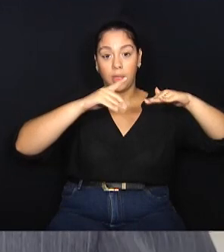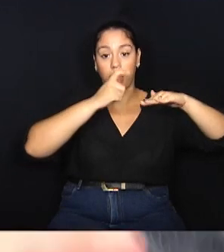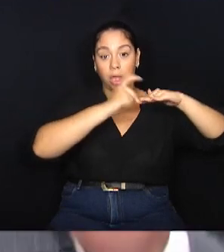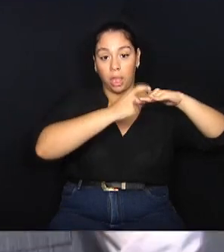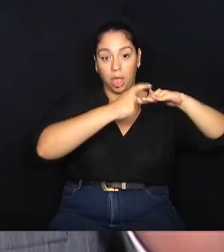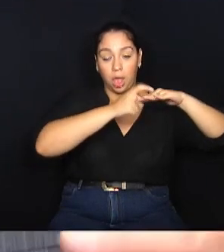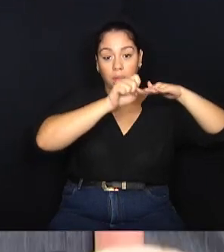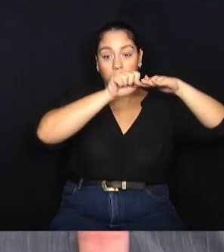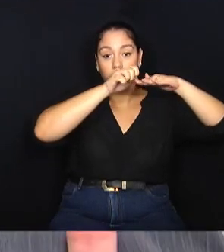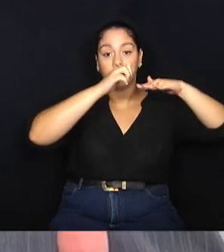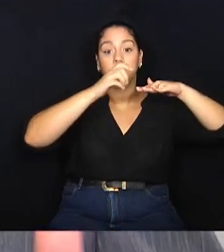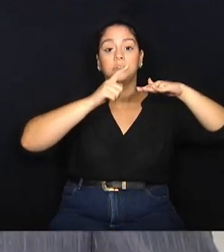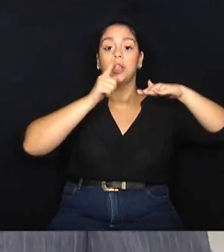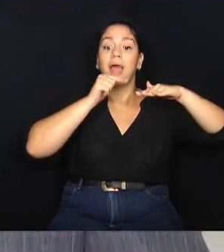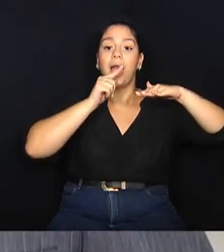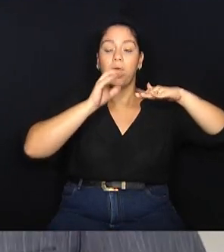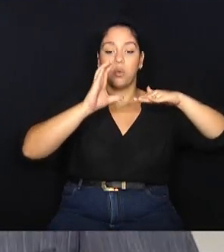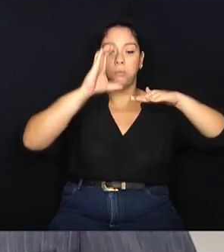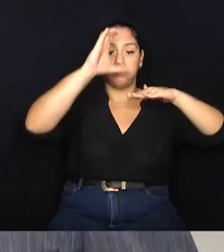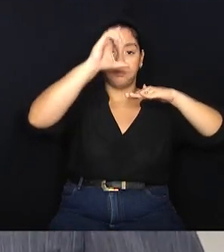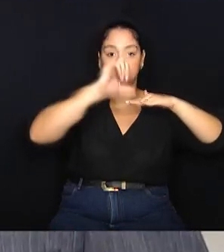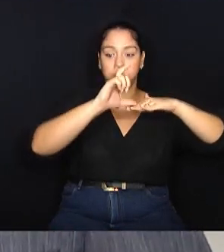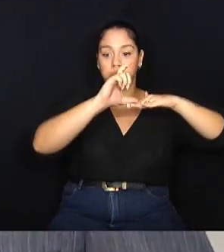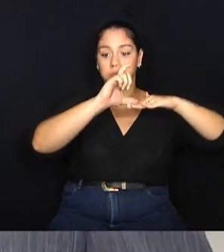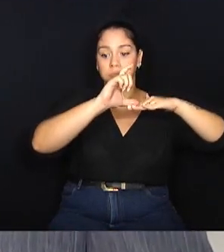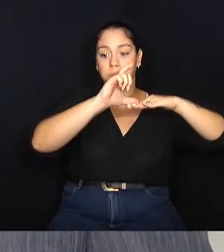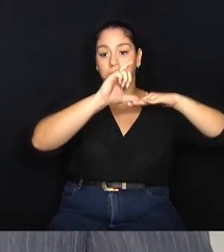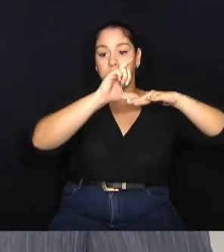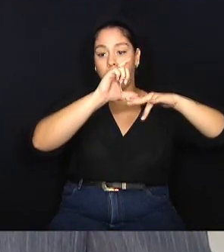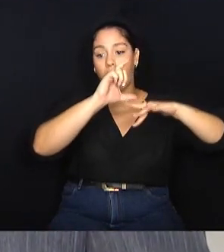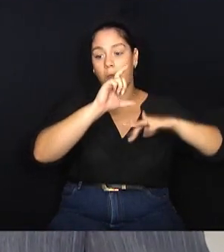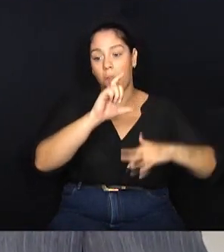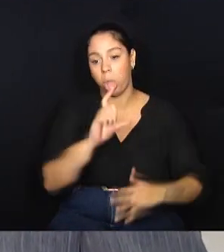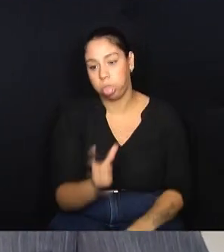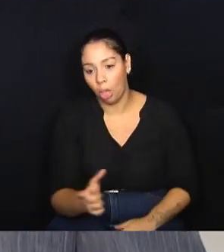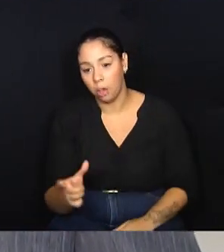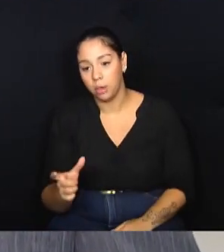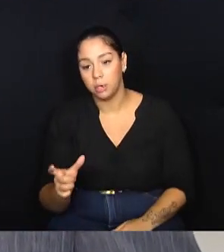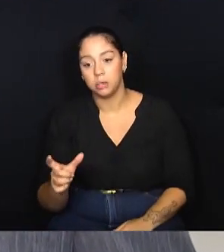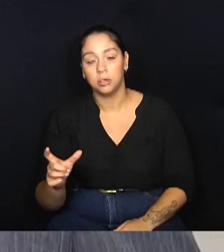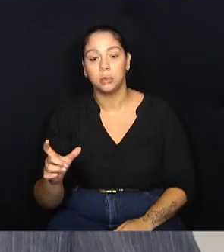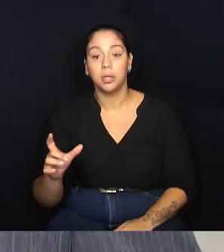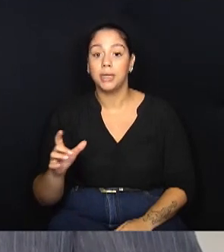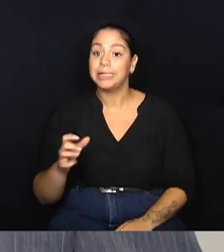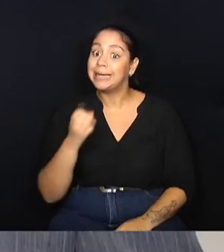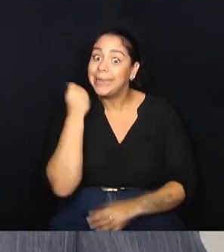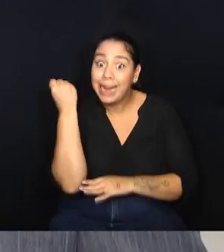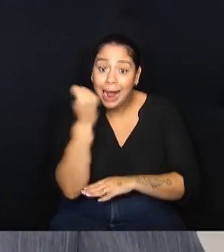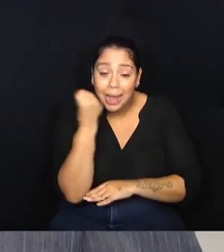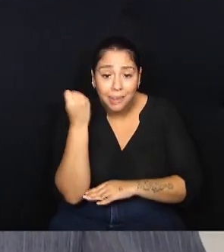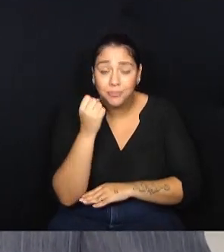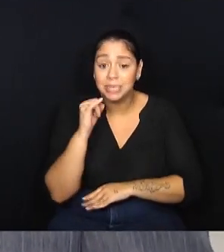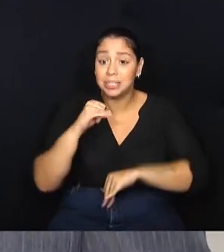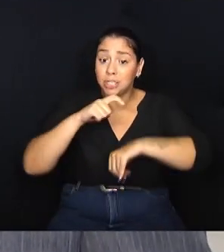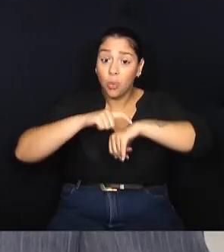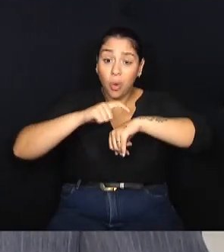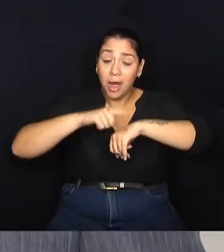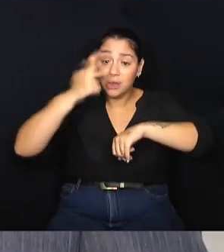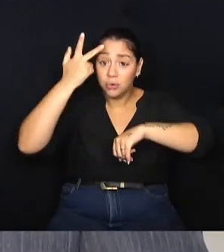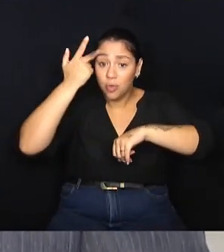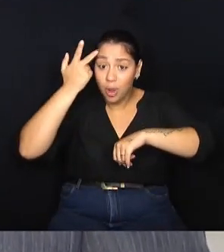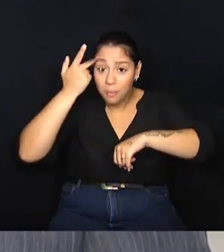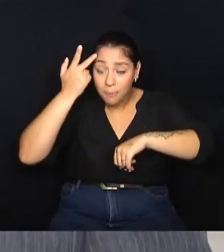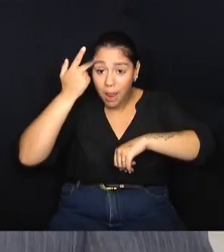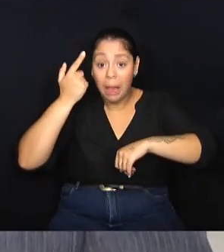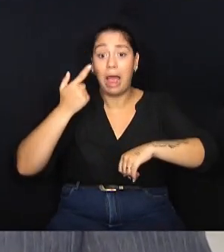das caixas d'água estava em cima. Então foi muito grave. Se fosse no horário normal